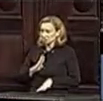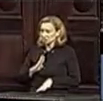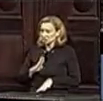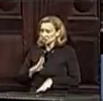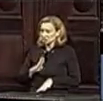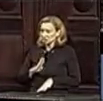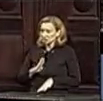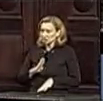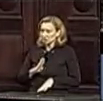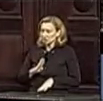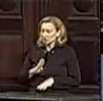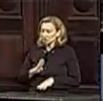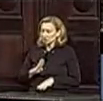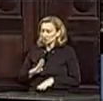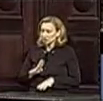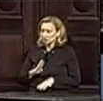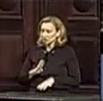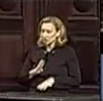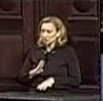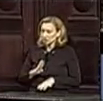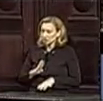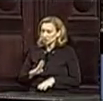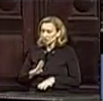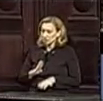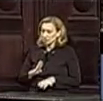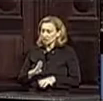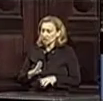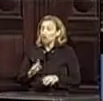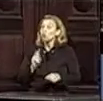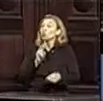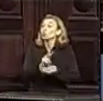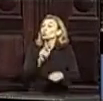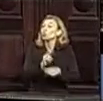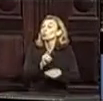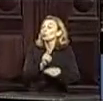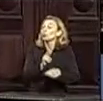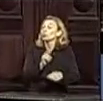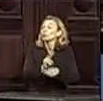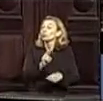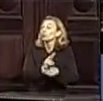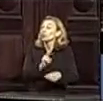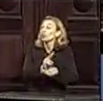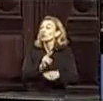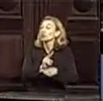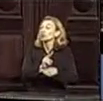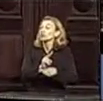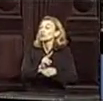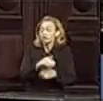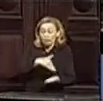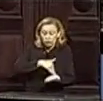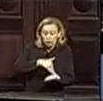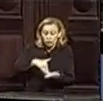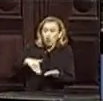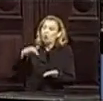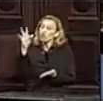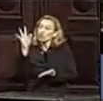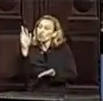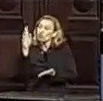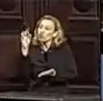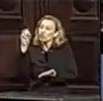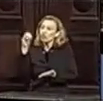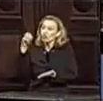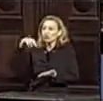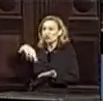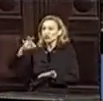deveria estar nas fronteiras. O Exército Brasileiro